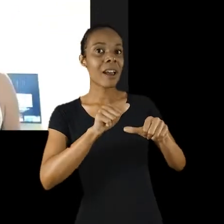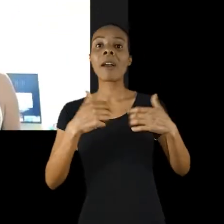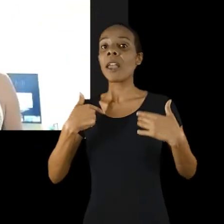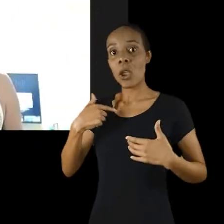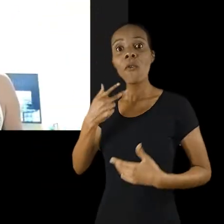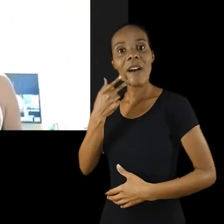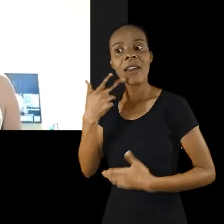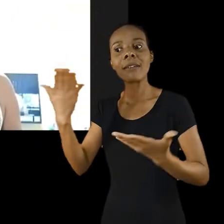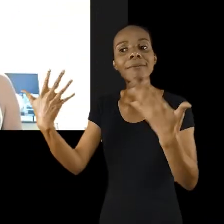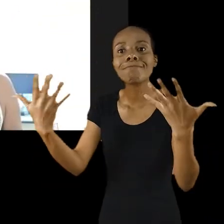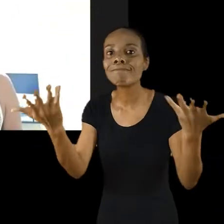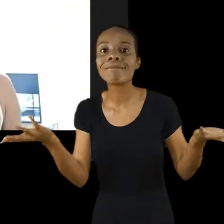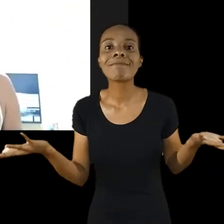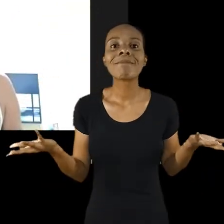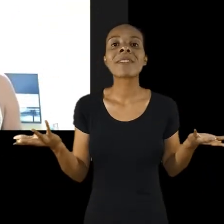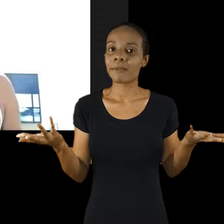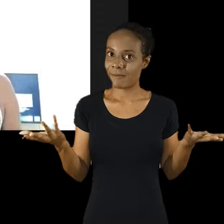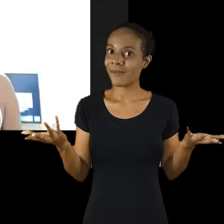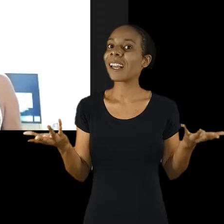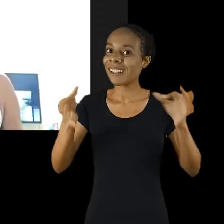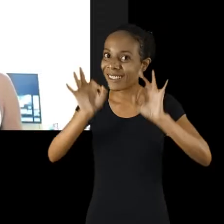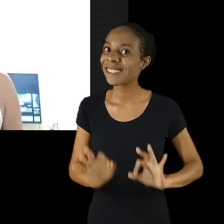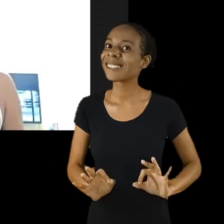galera, mulheres? Girl Power, porra!